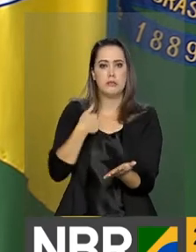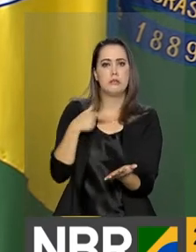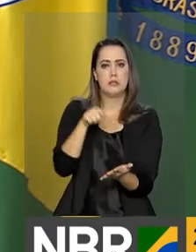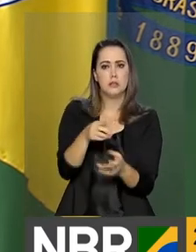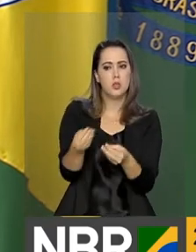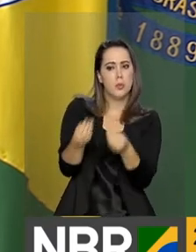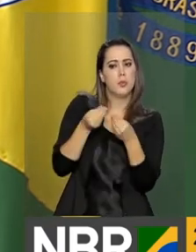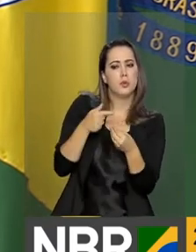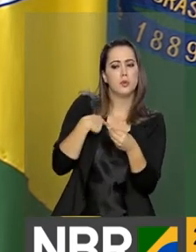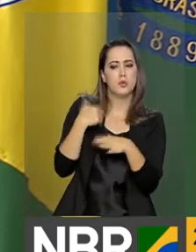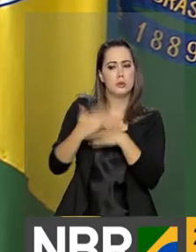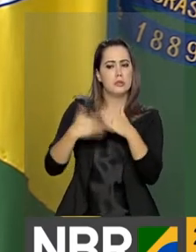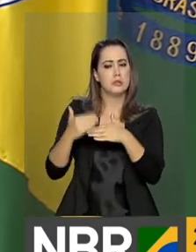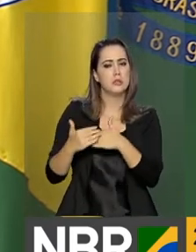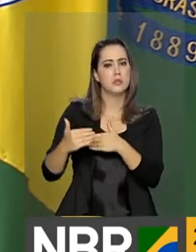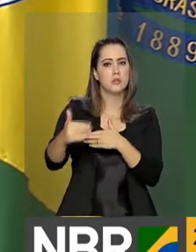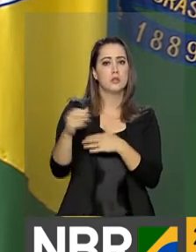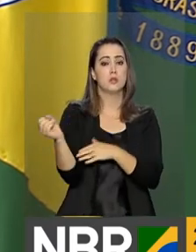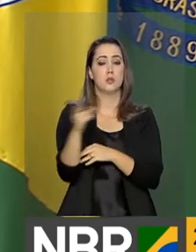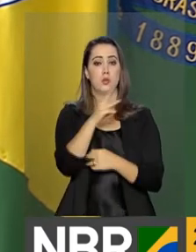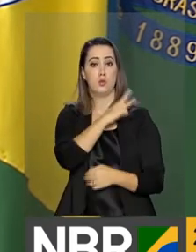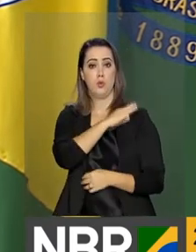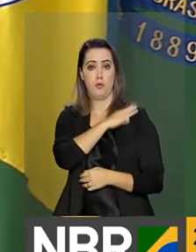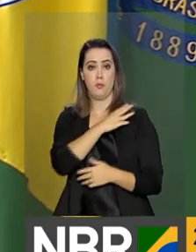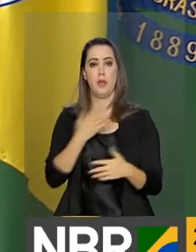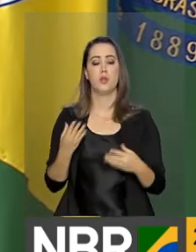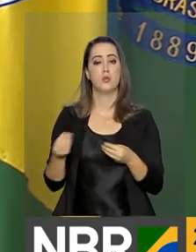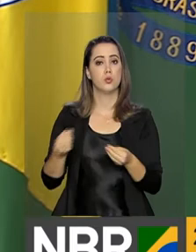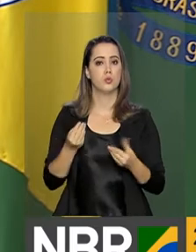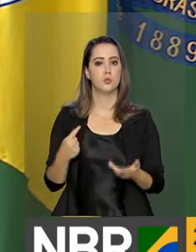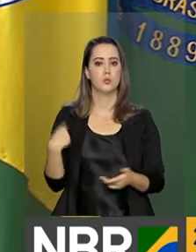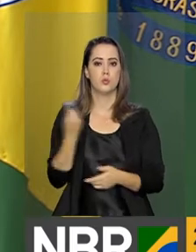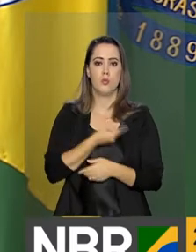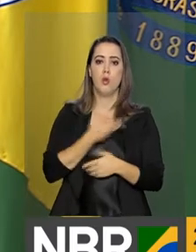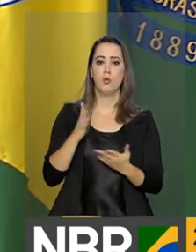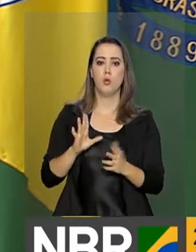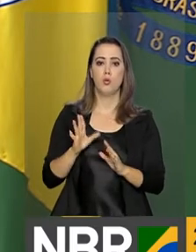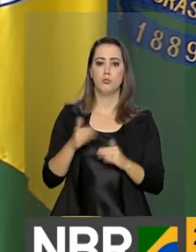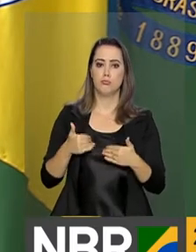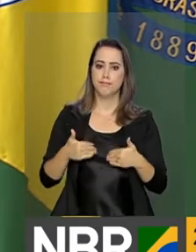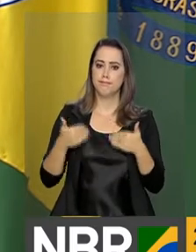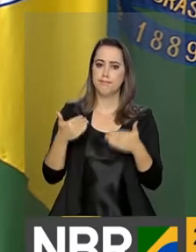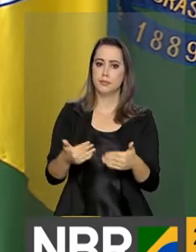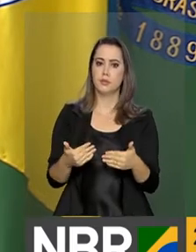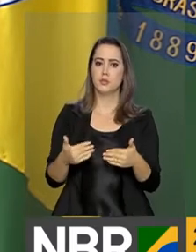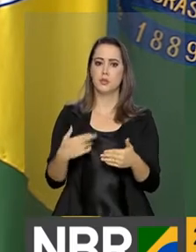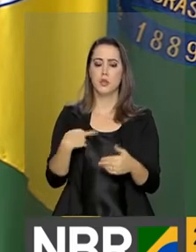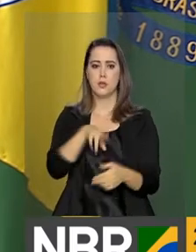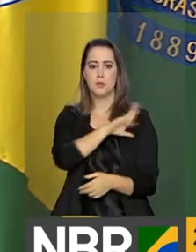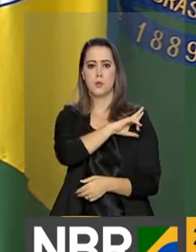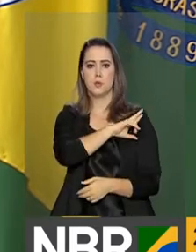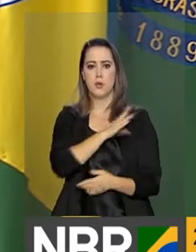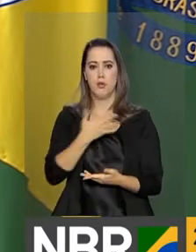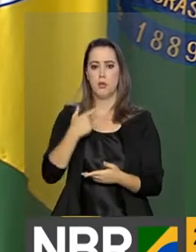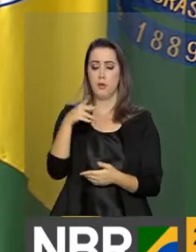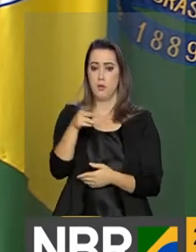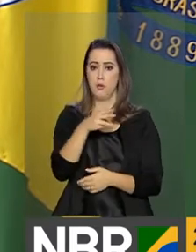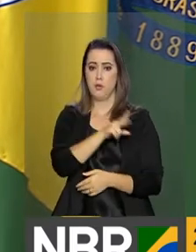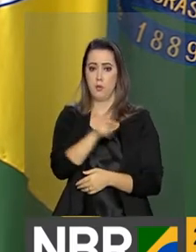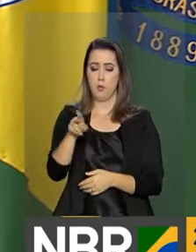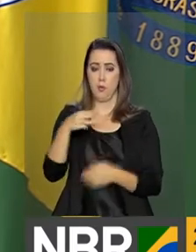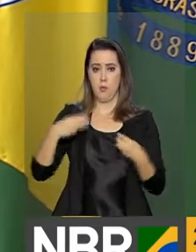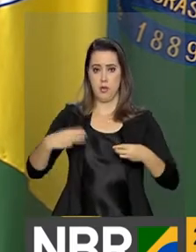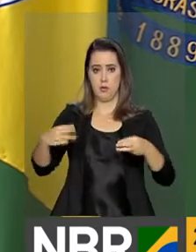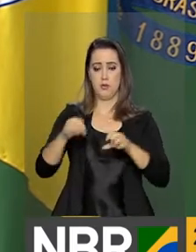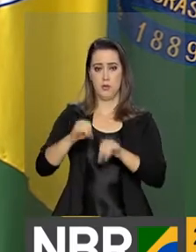hipótese de levarmos adiante a reforma do ensino médio, que nós patrocinamos. O governo patrocinou, o Mendonça levou adiante, e